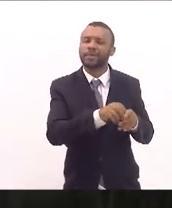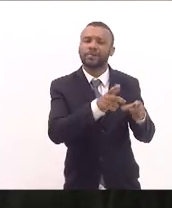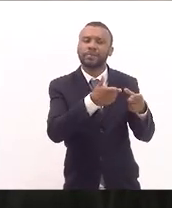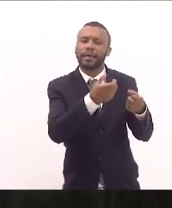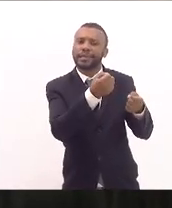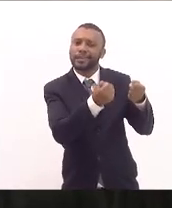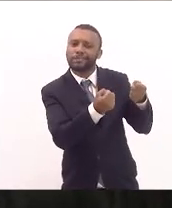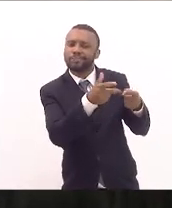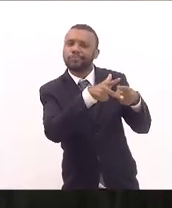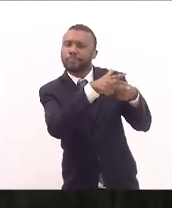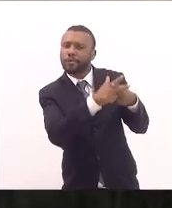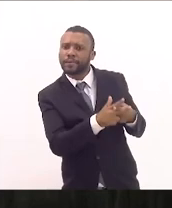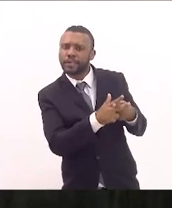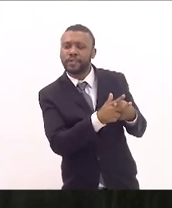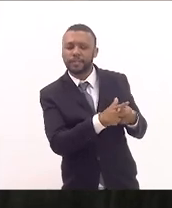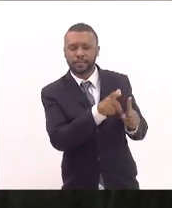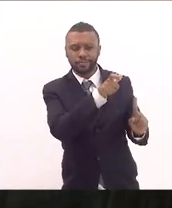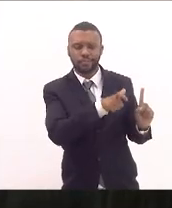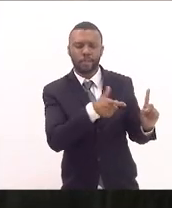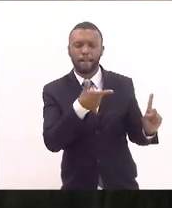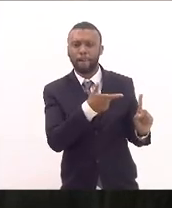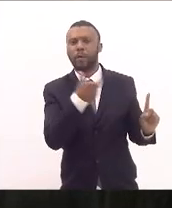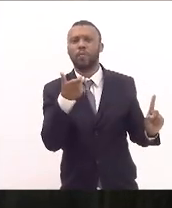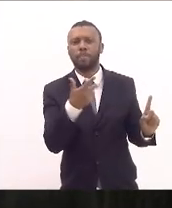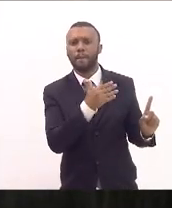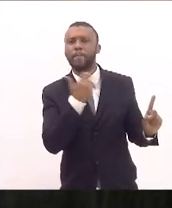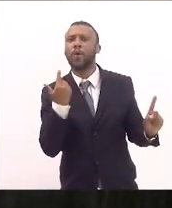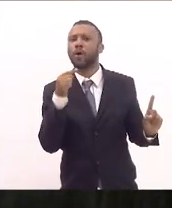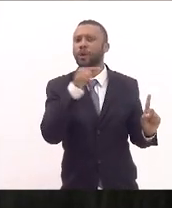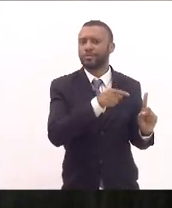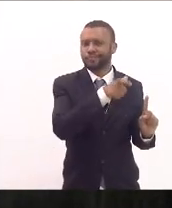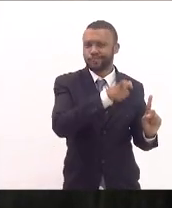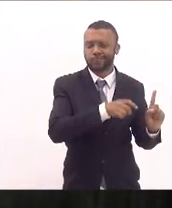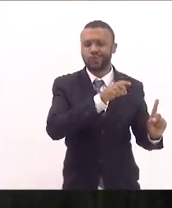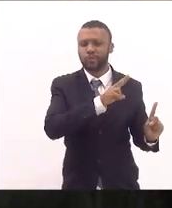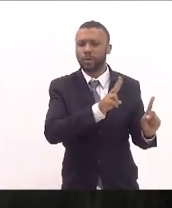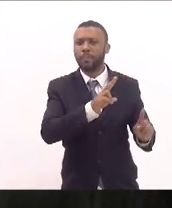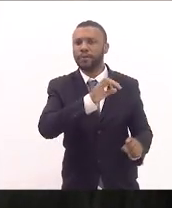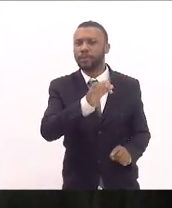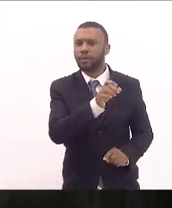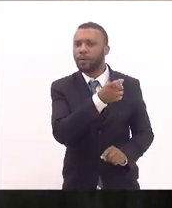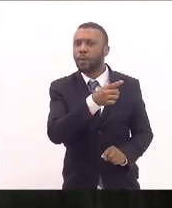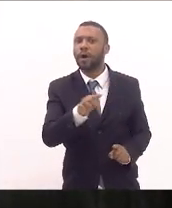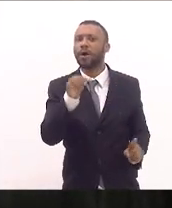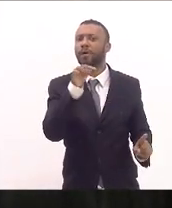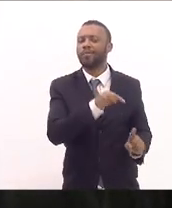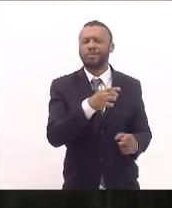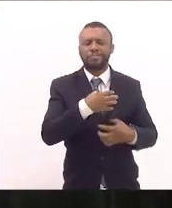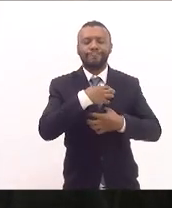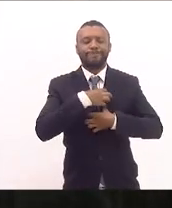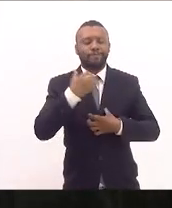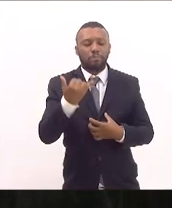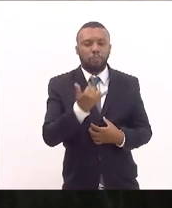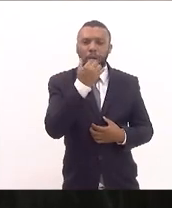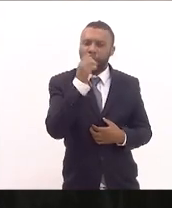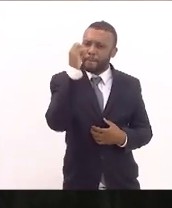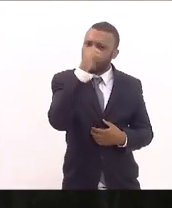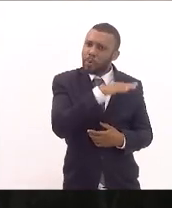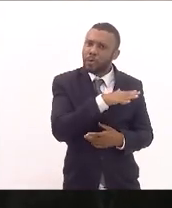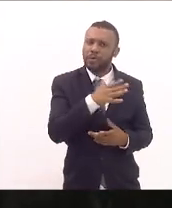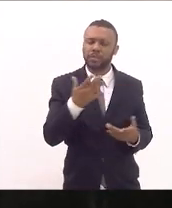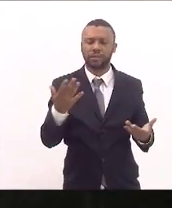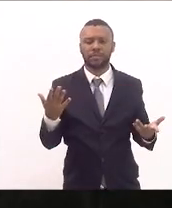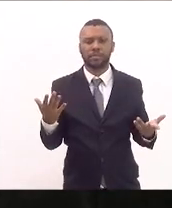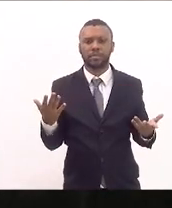nessa oficina aonde foi ceifado essa vida do senhor João de uma maneira tão brusca